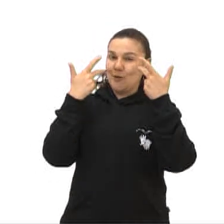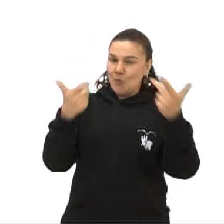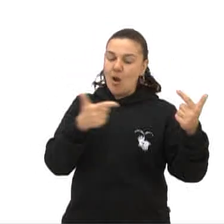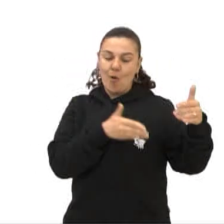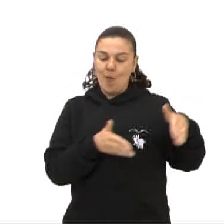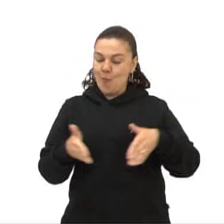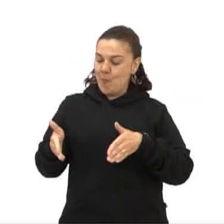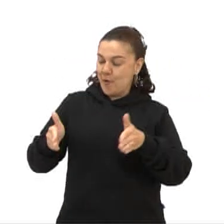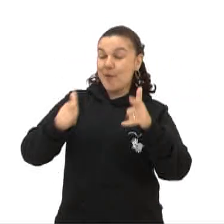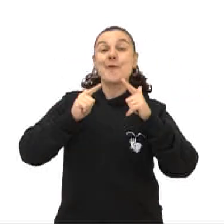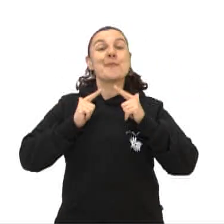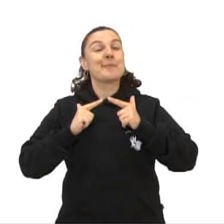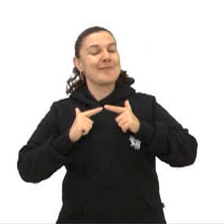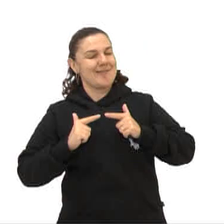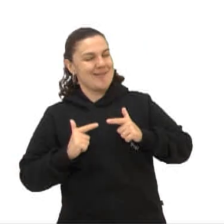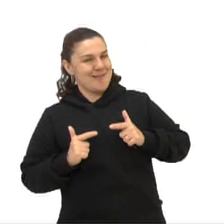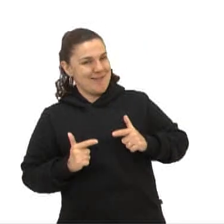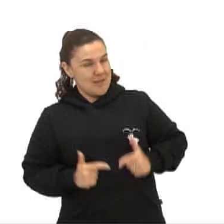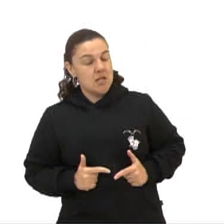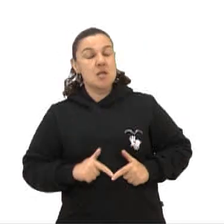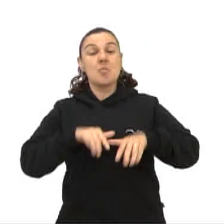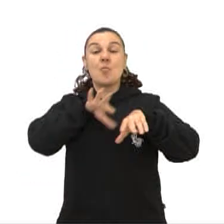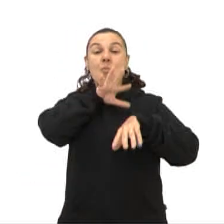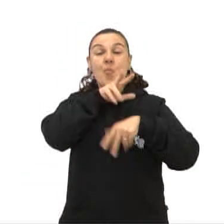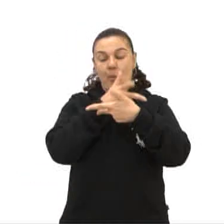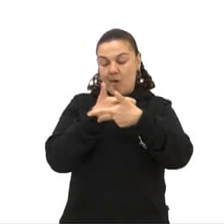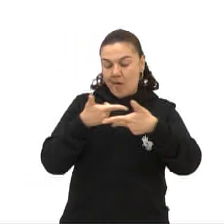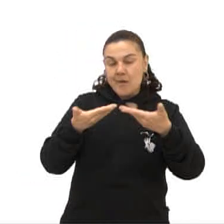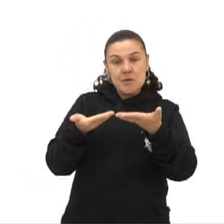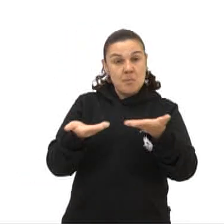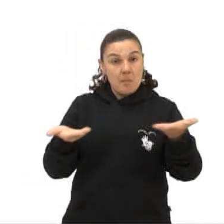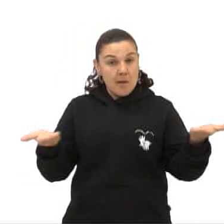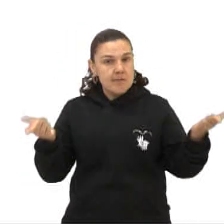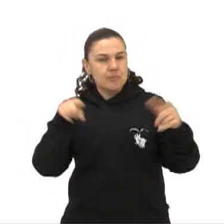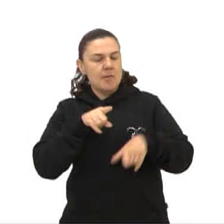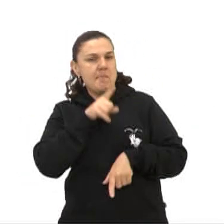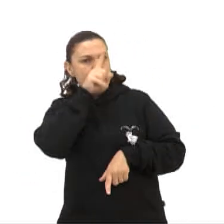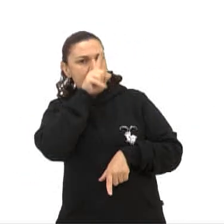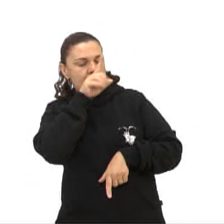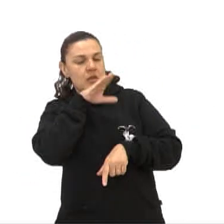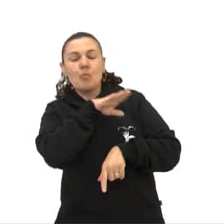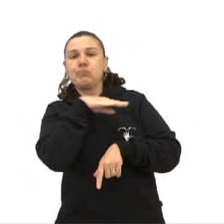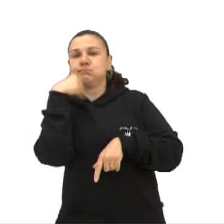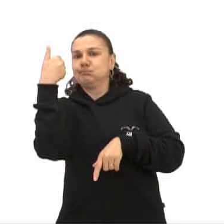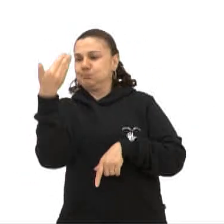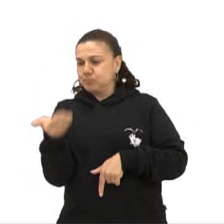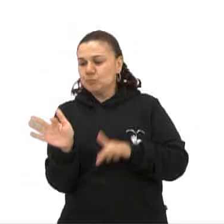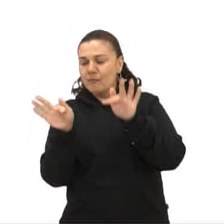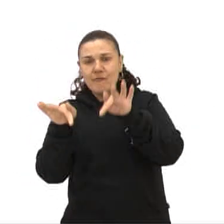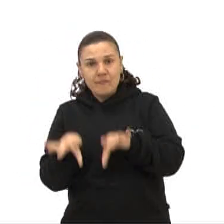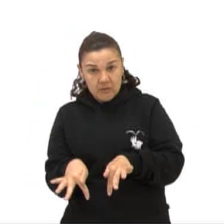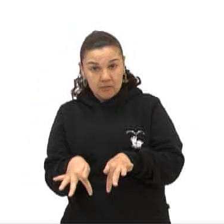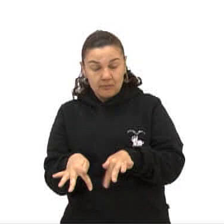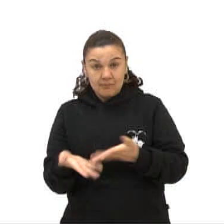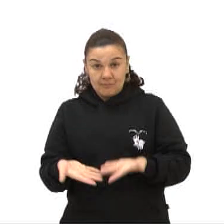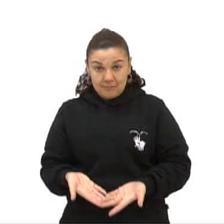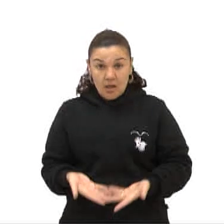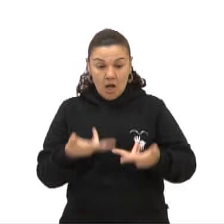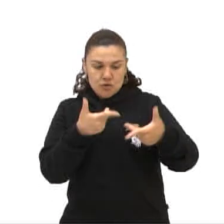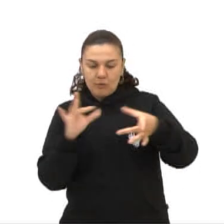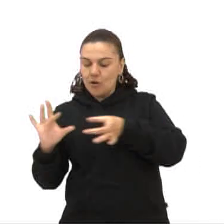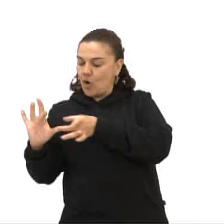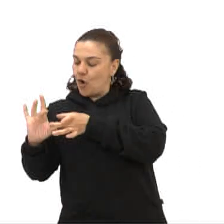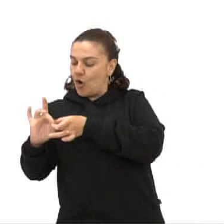rios limpos, com os animais sem sofrerem o risco de extinção? As coisas estão todas